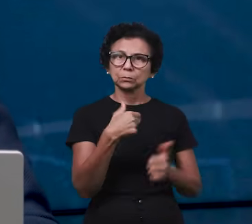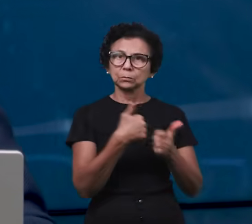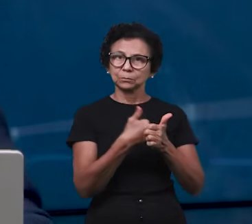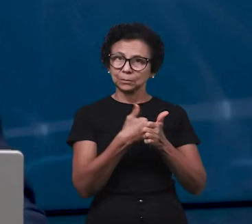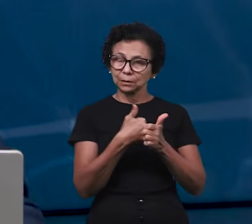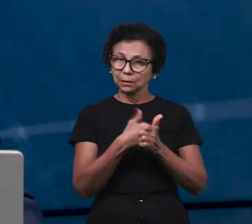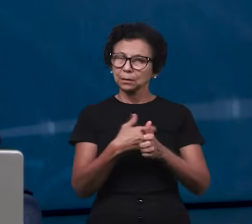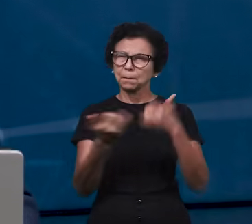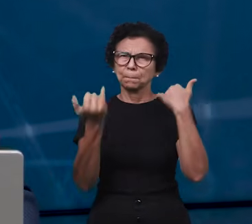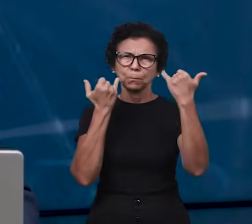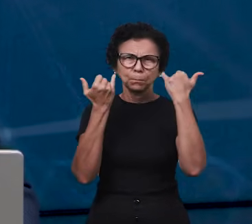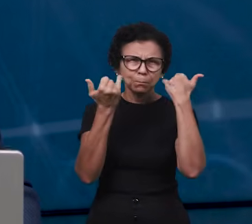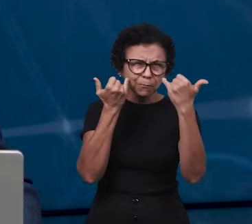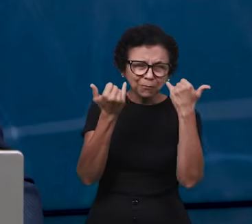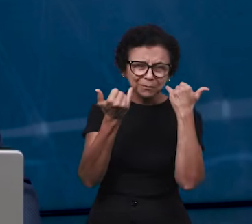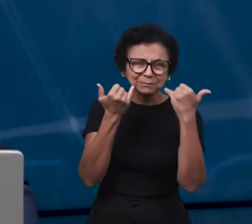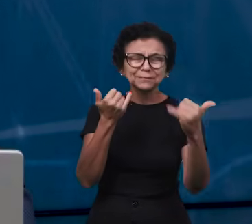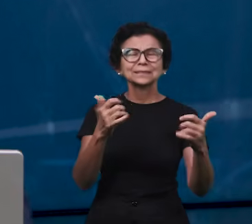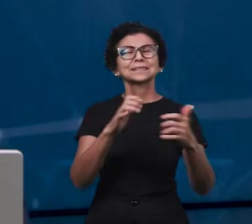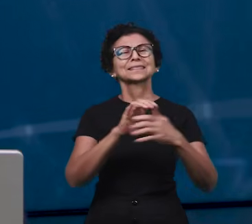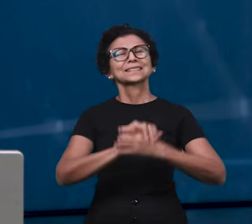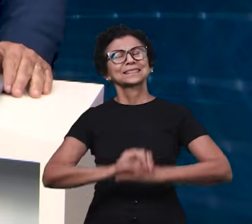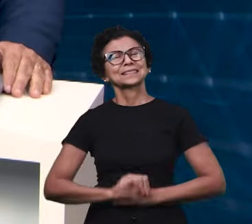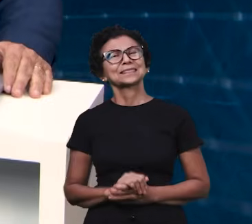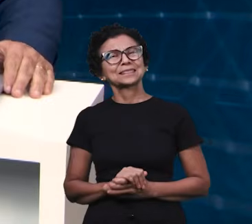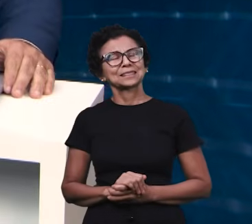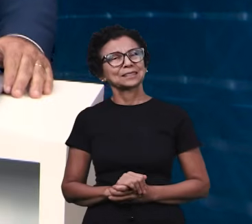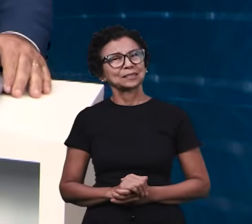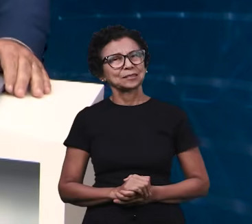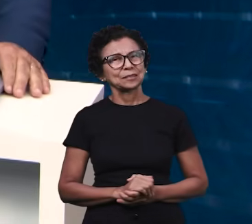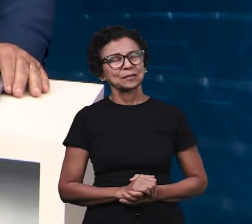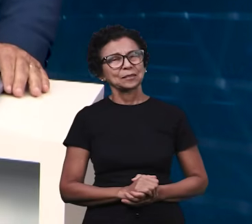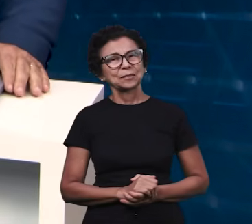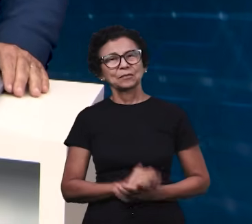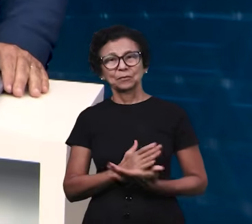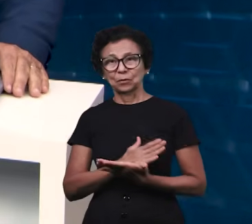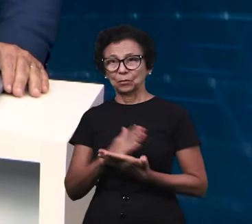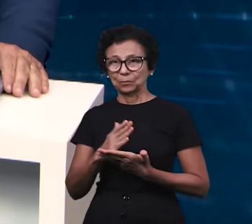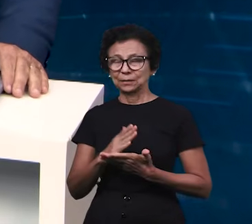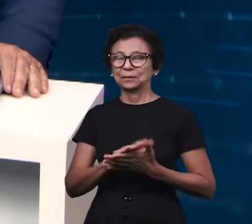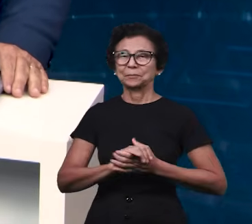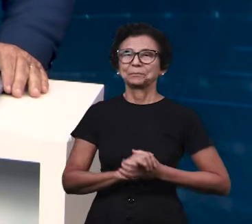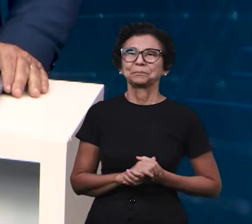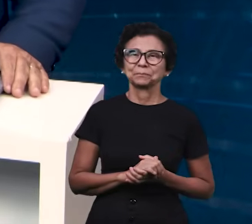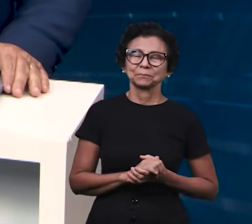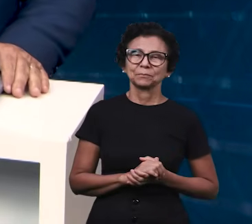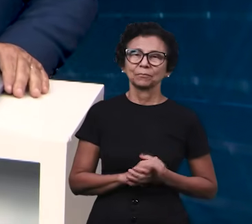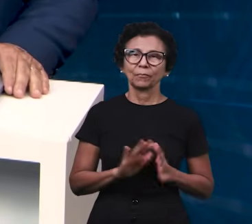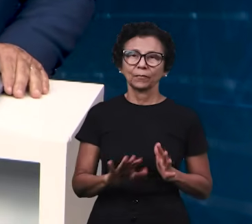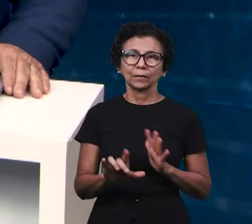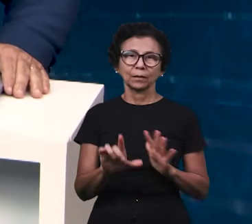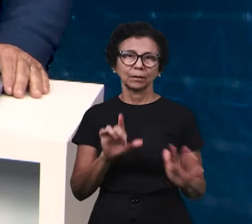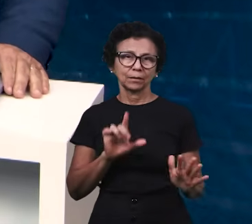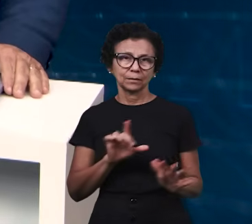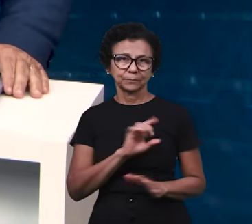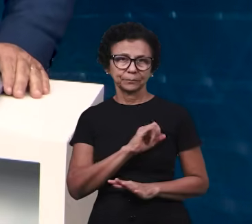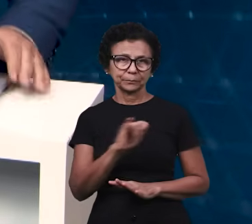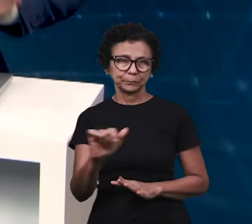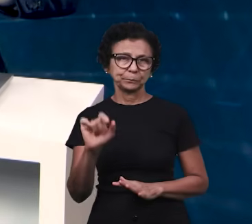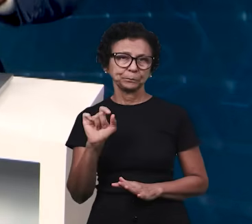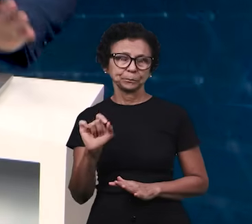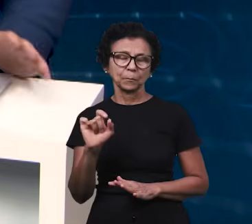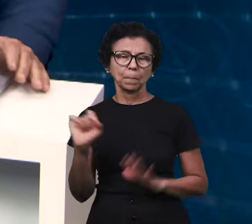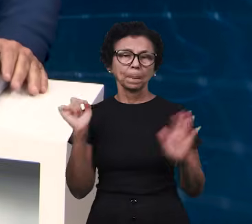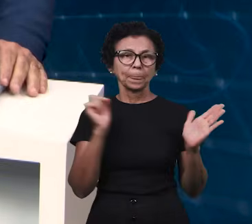ó. Tem muita informação para você. Vem comigo e a partir de agora o Manaim News está entrando no ar. E